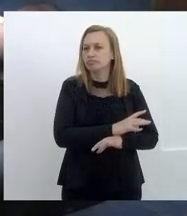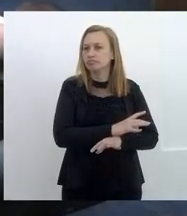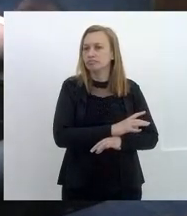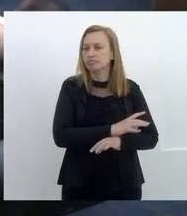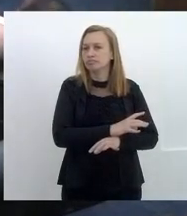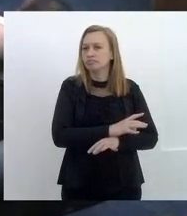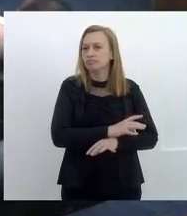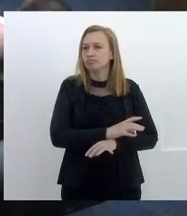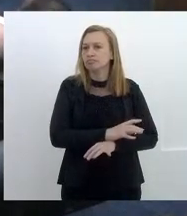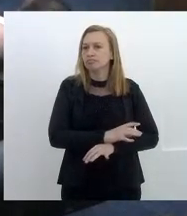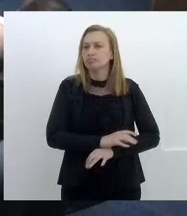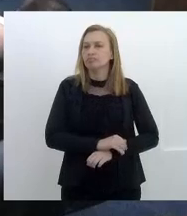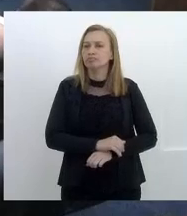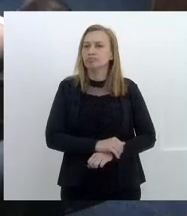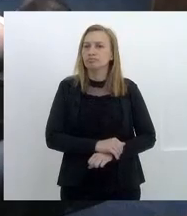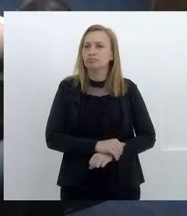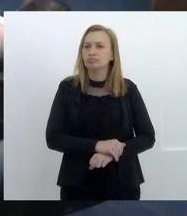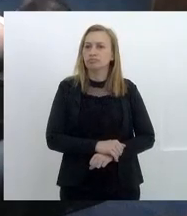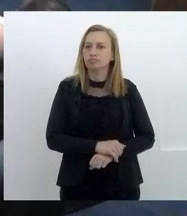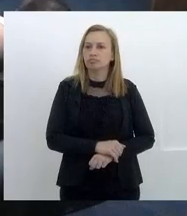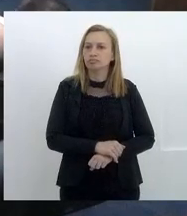E aí